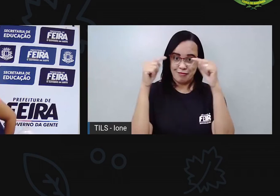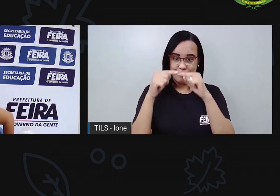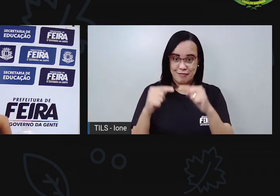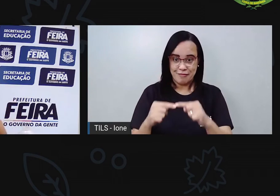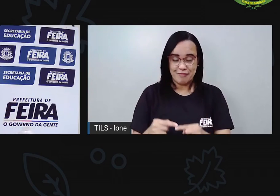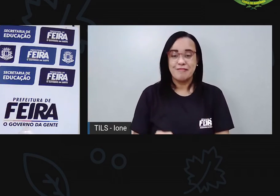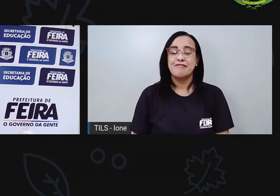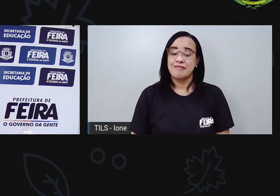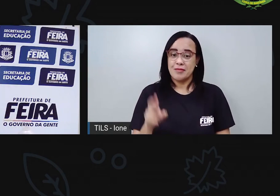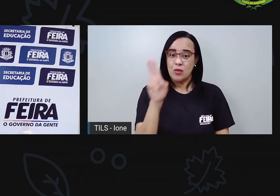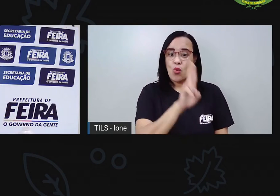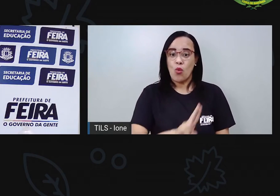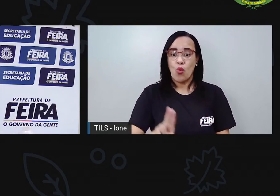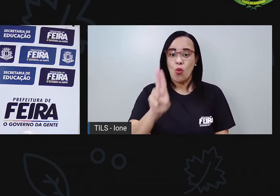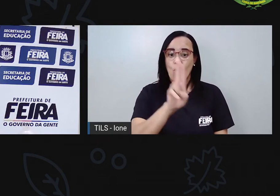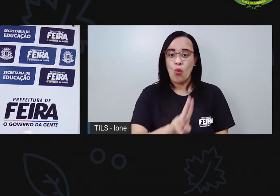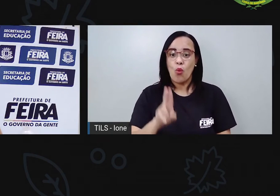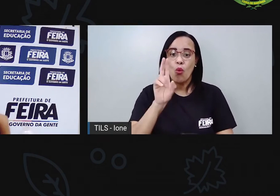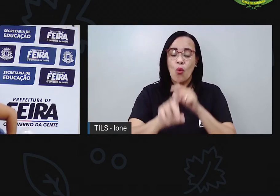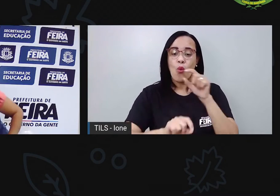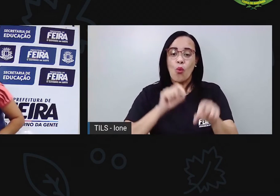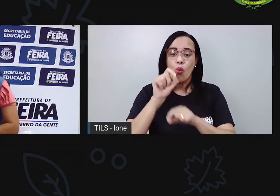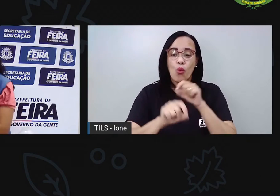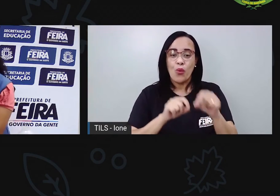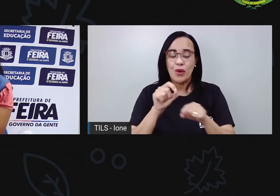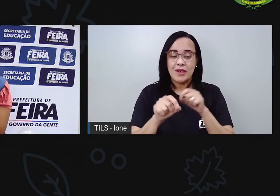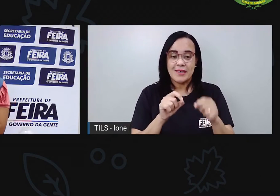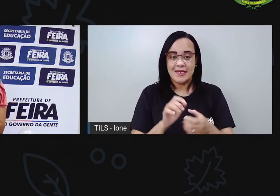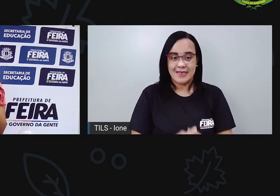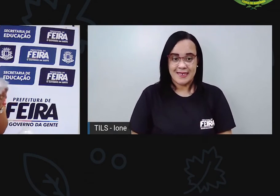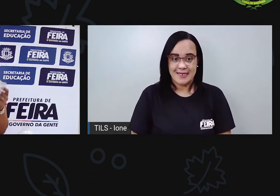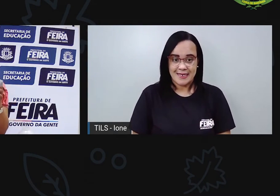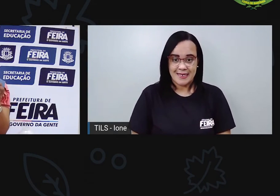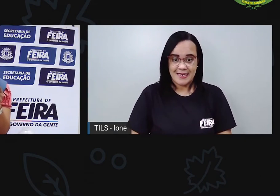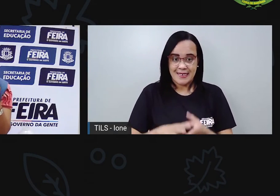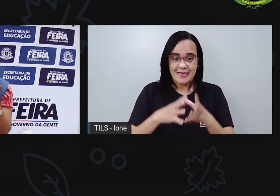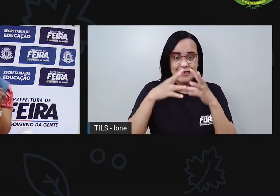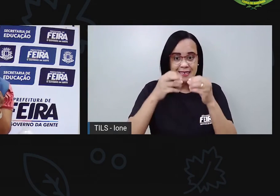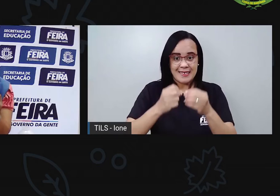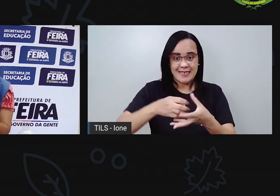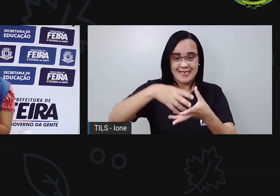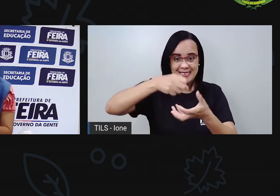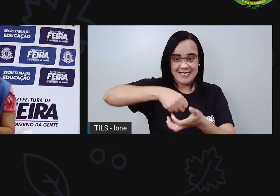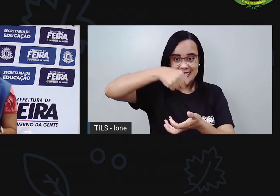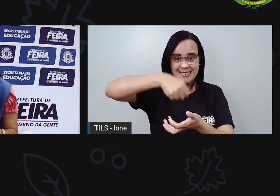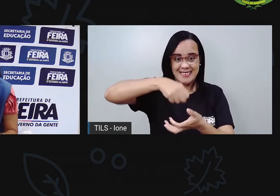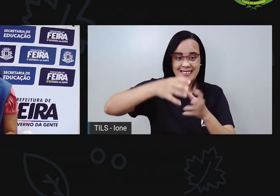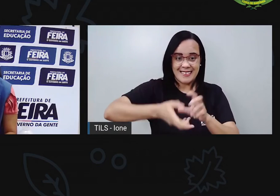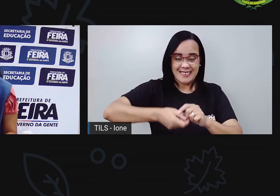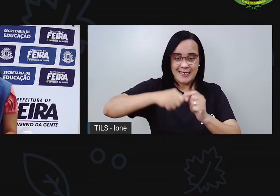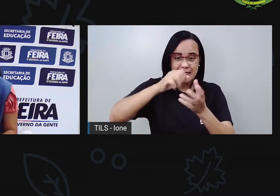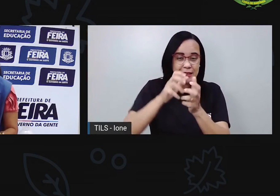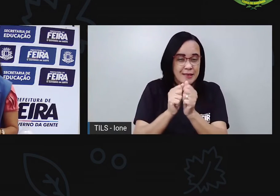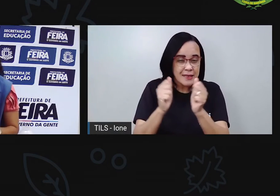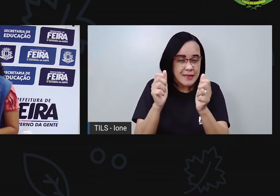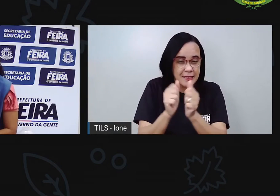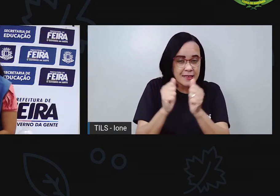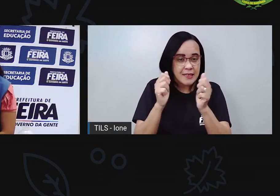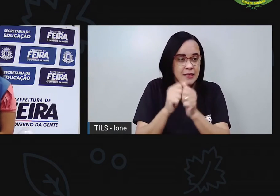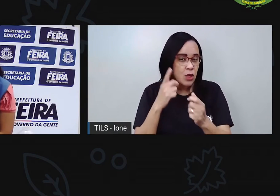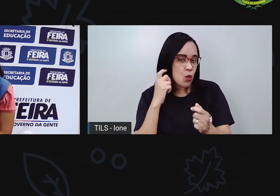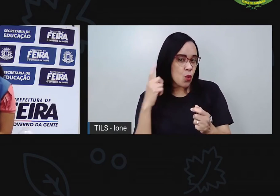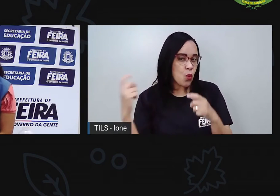Eu utilizei também o saquinho para fazer um som suave